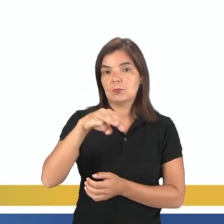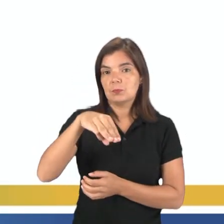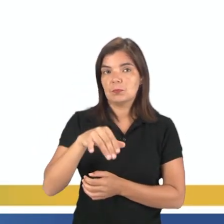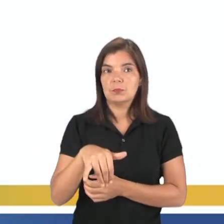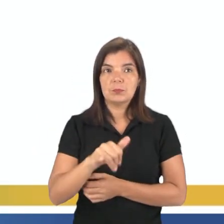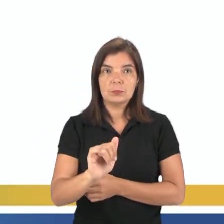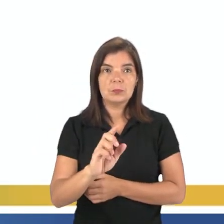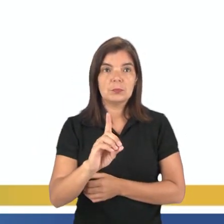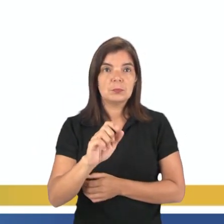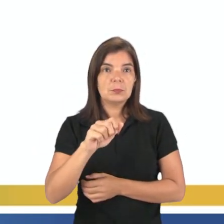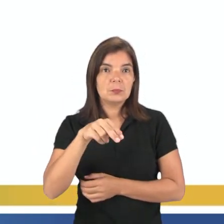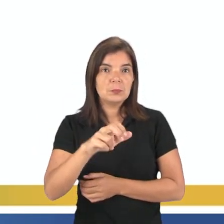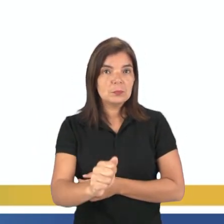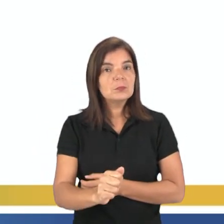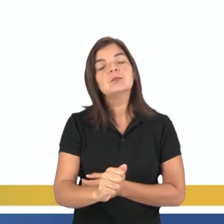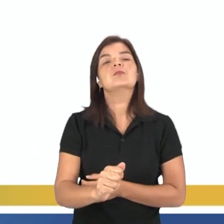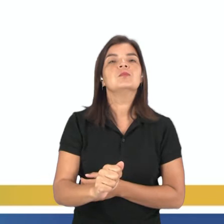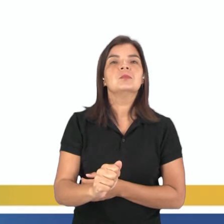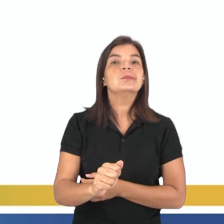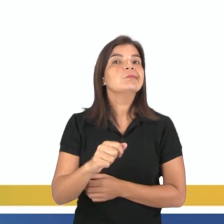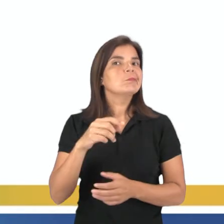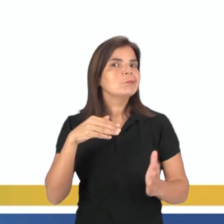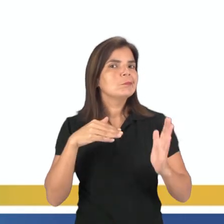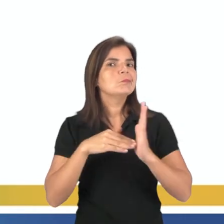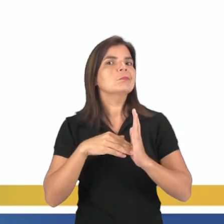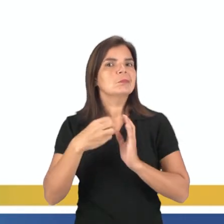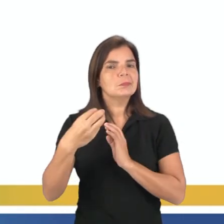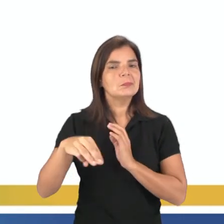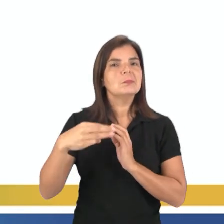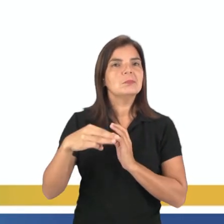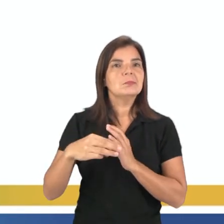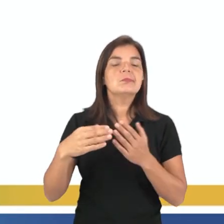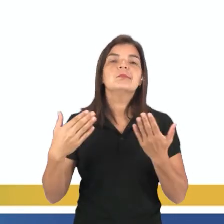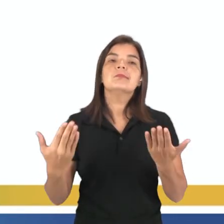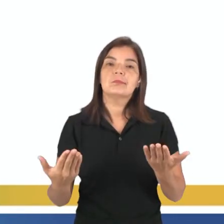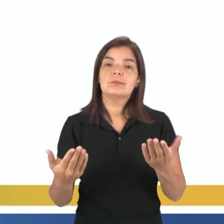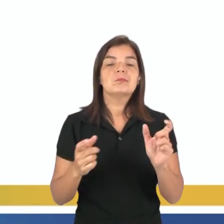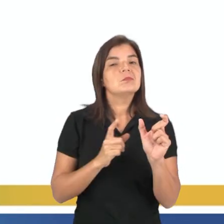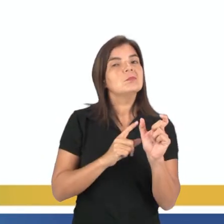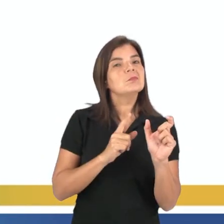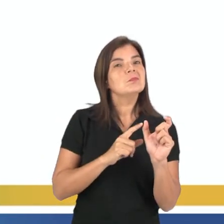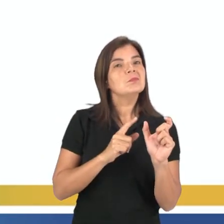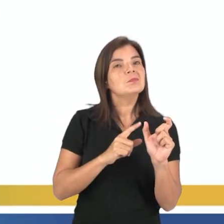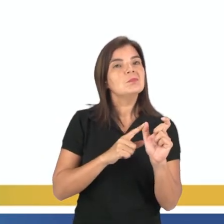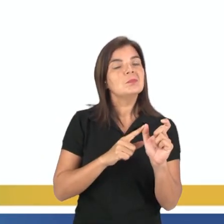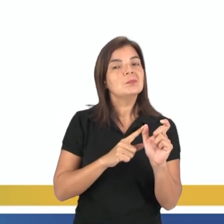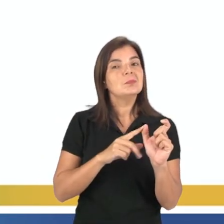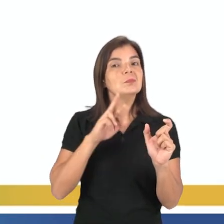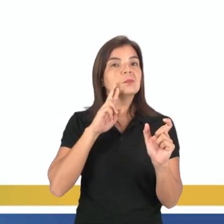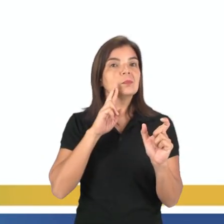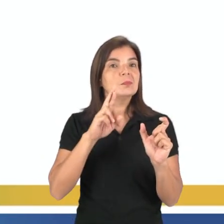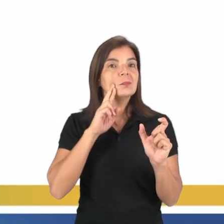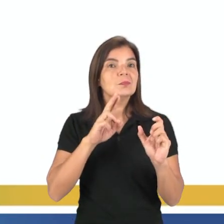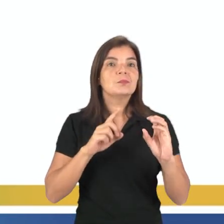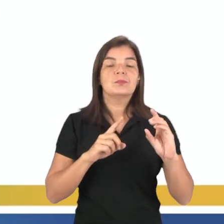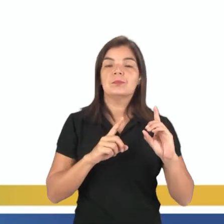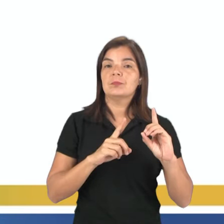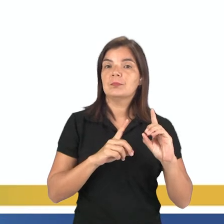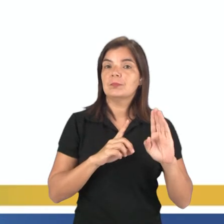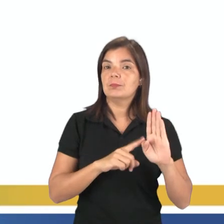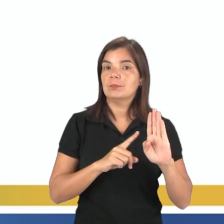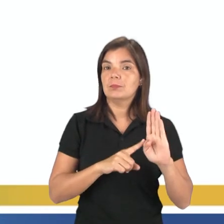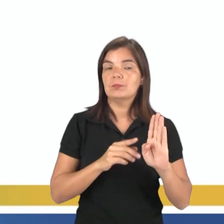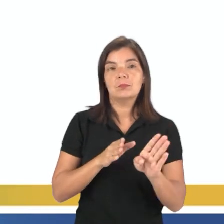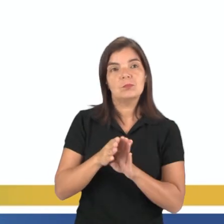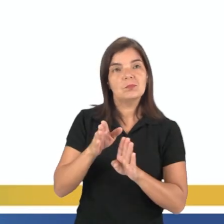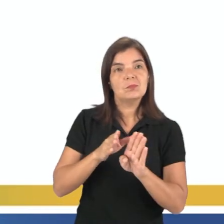de Samidana, contestado até por matemáticos. Qual é a palavra? Letra A, resultados. Letra